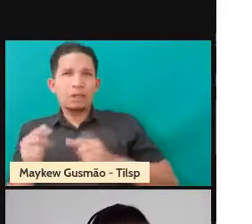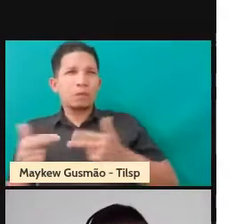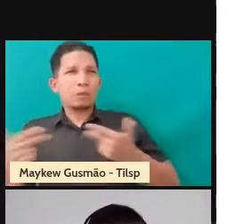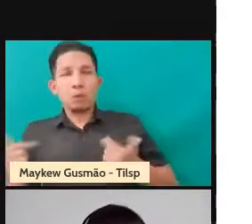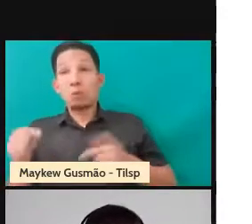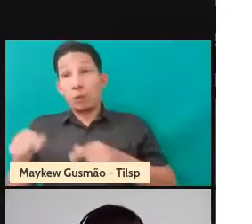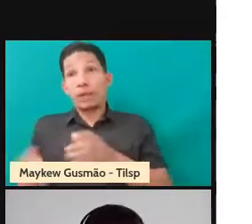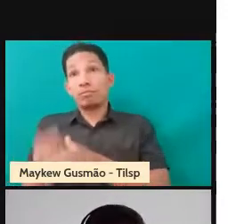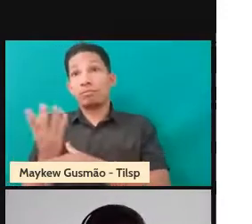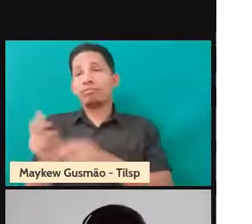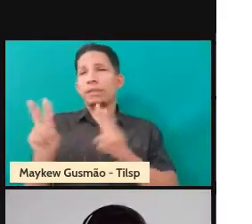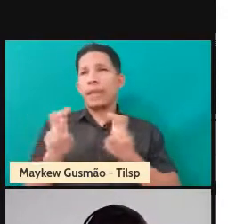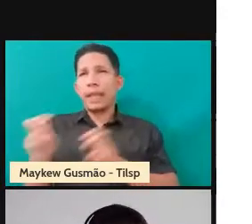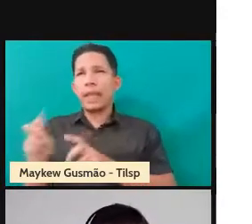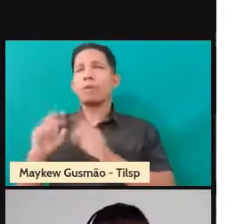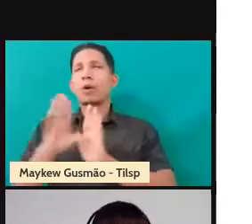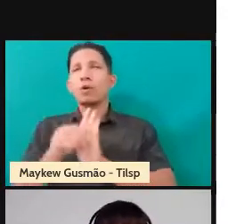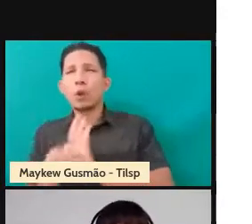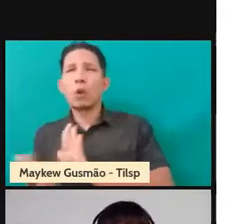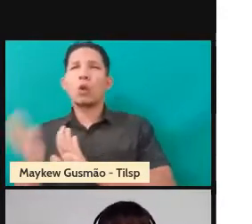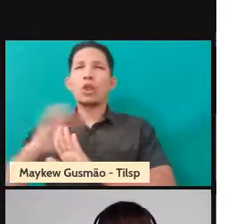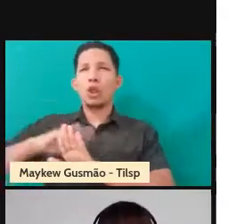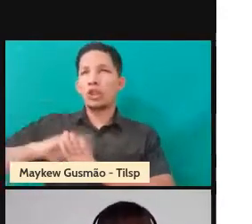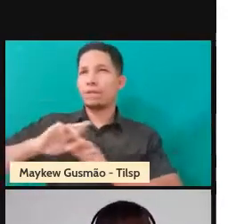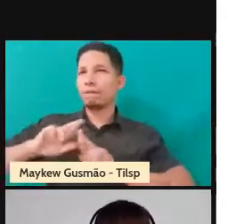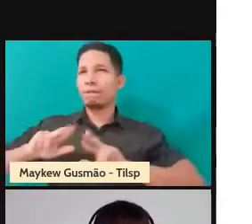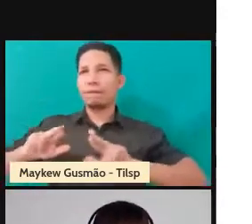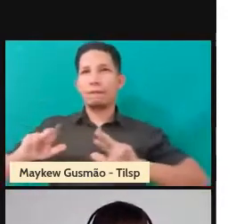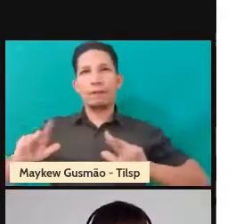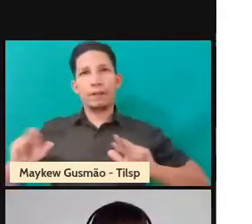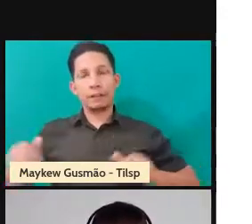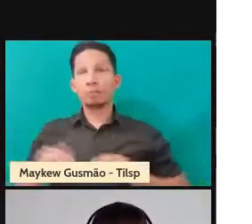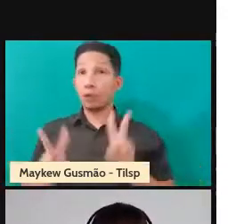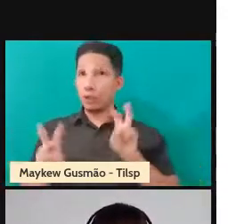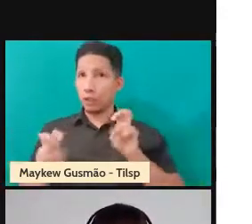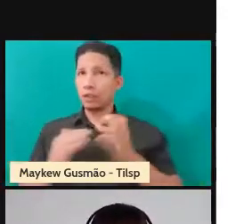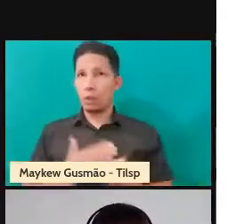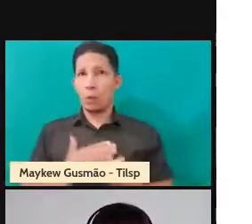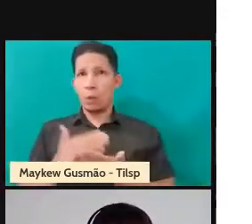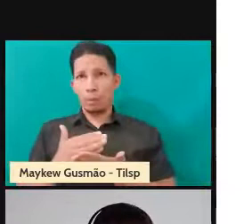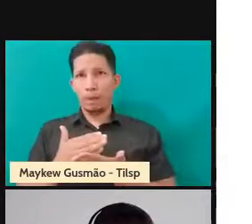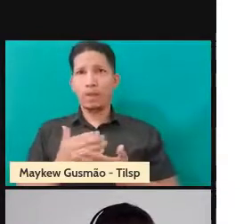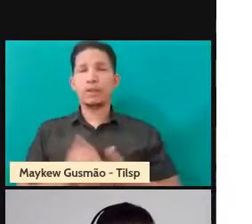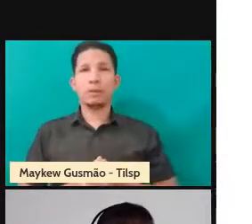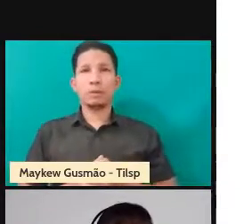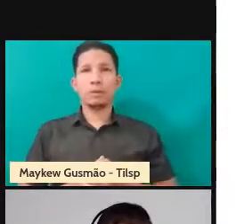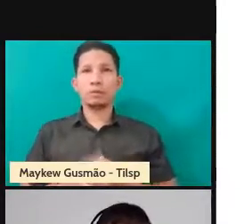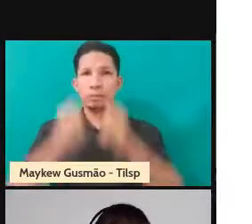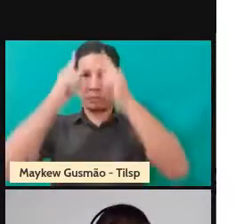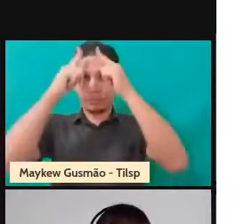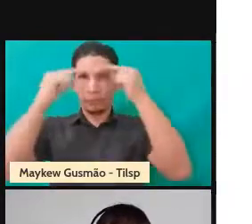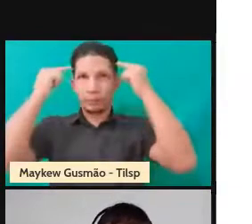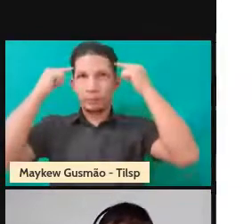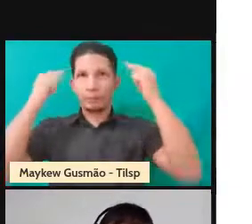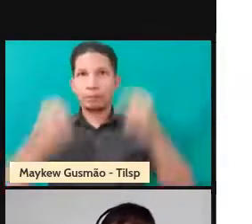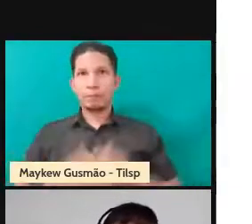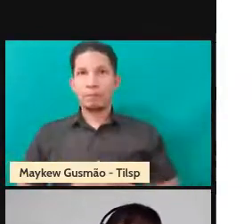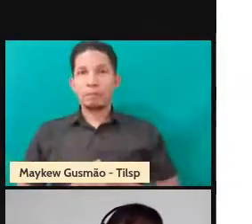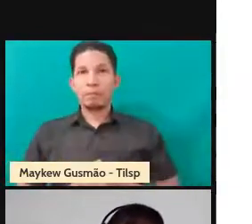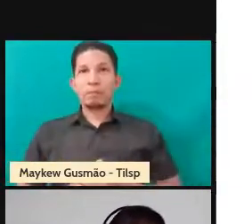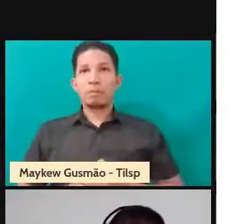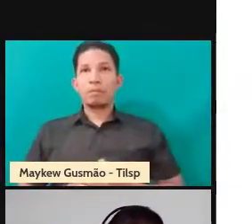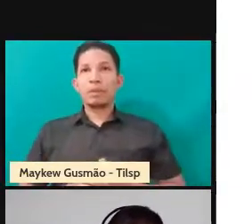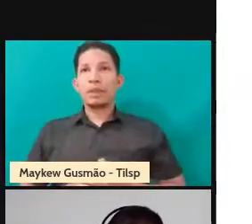e conteúdos ideológicos. Então, eu começo com essa citação de Voloshinov para pensar que a